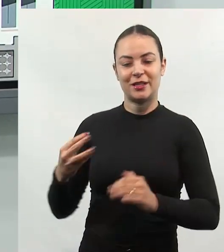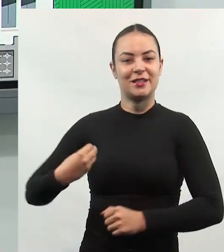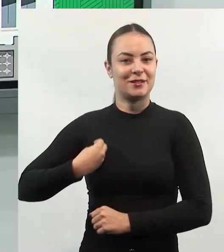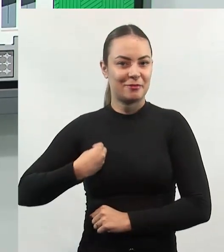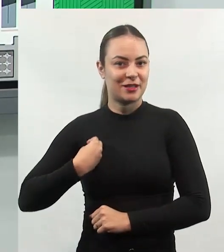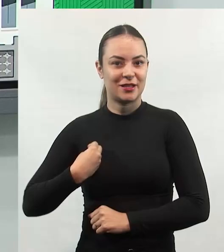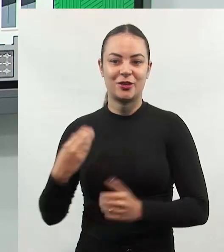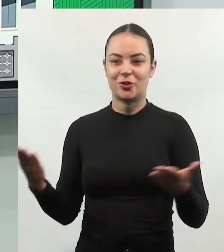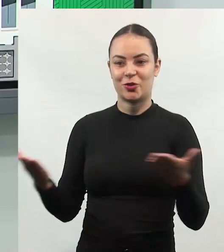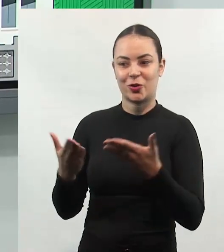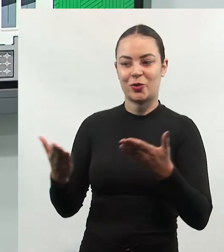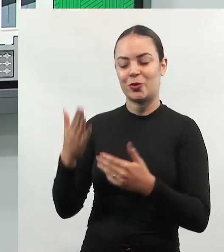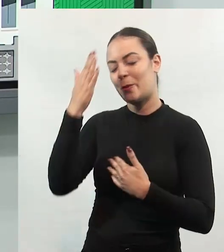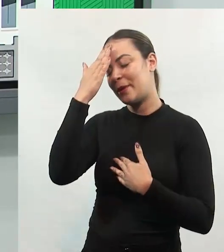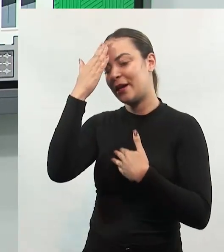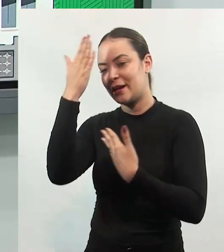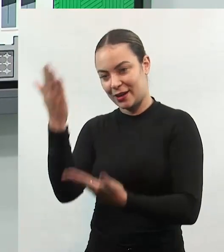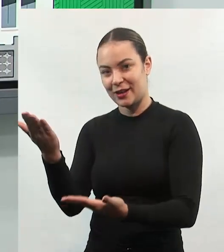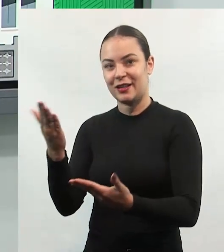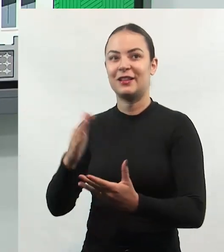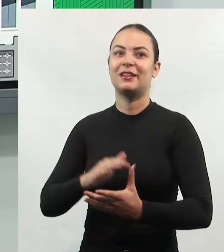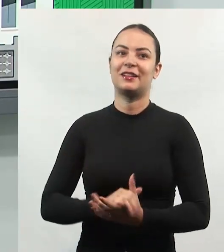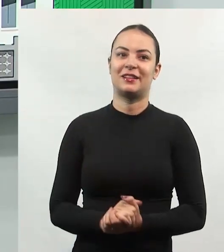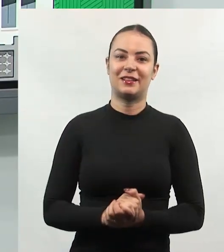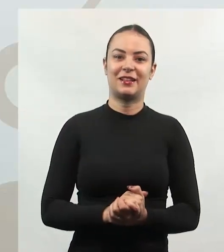que cada um de vocês se apresentassem.